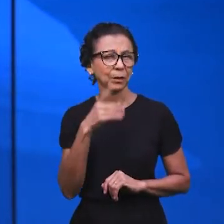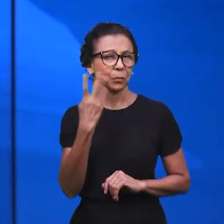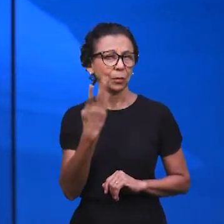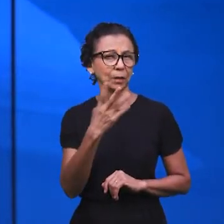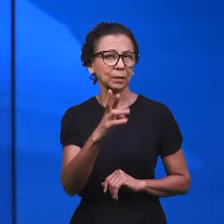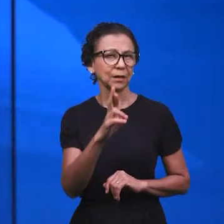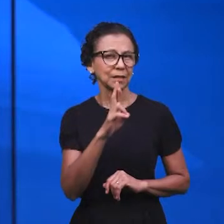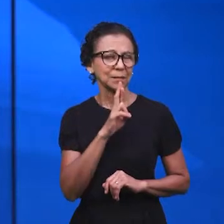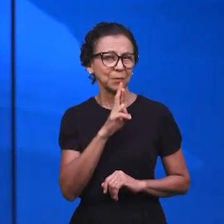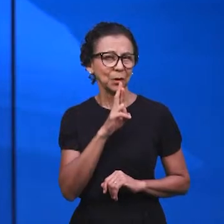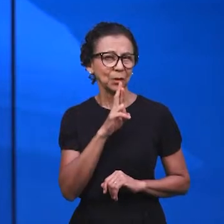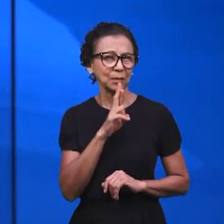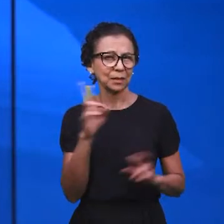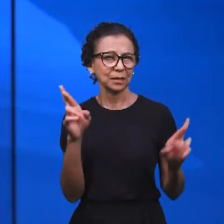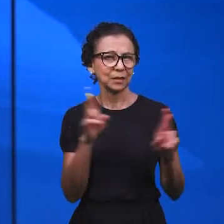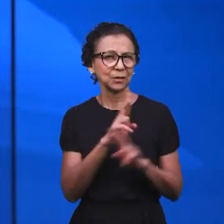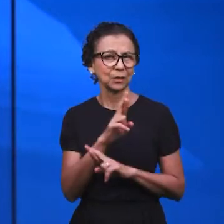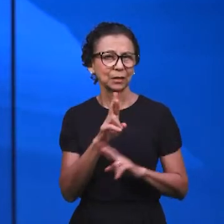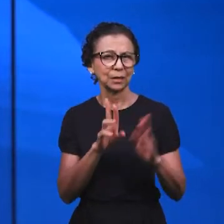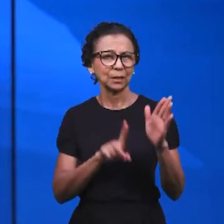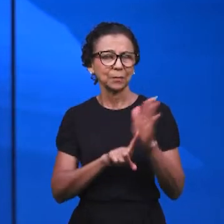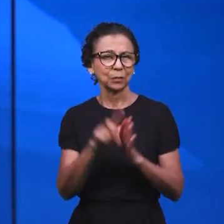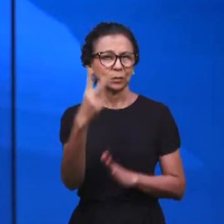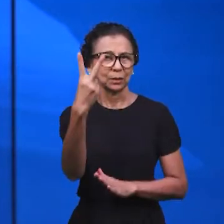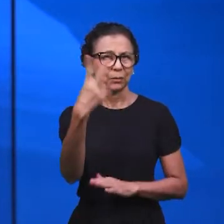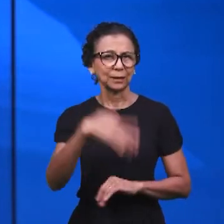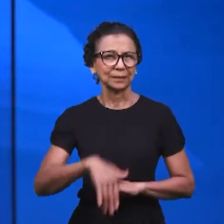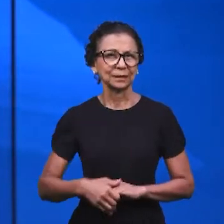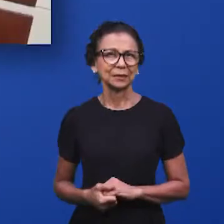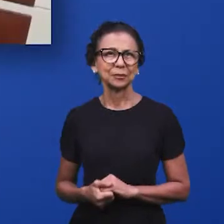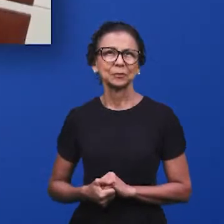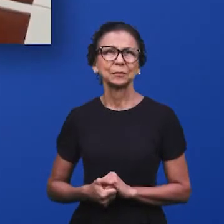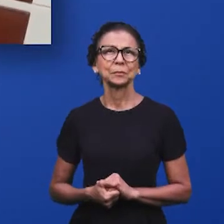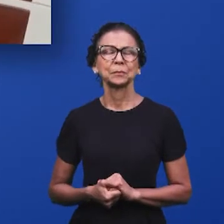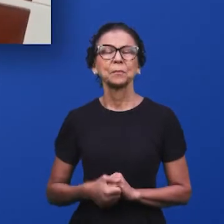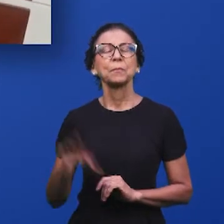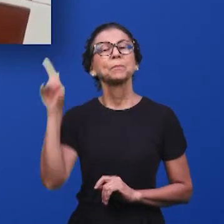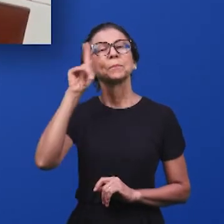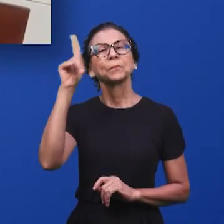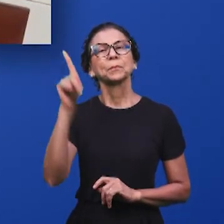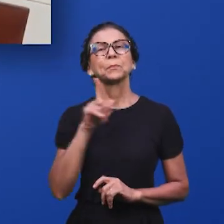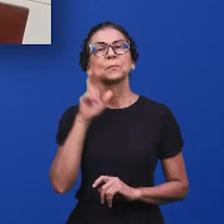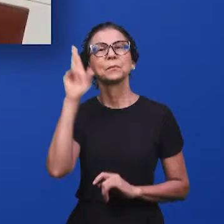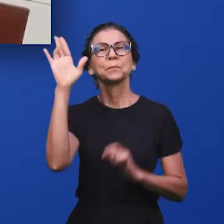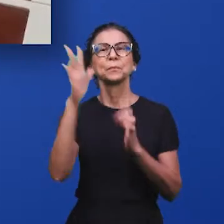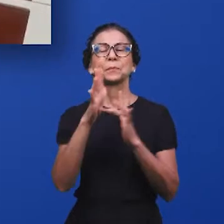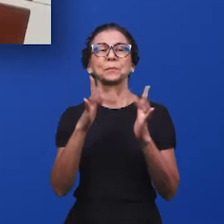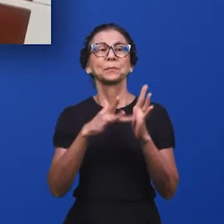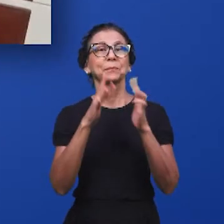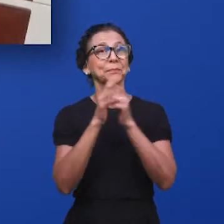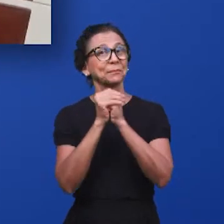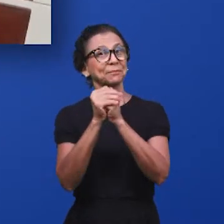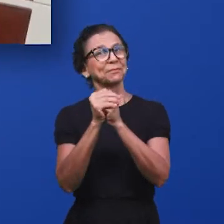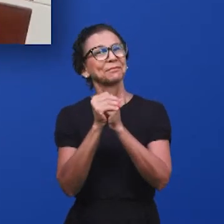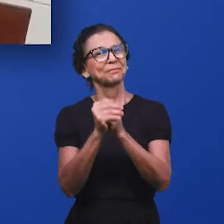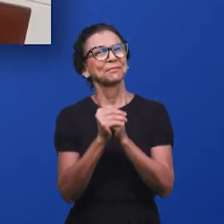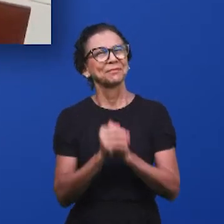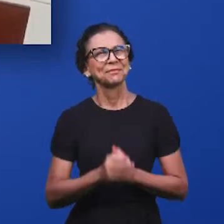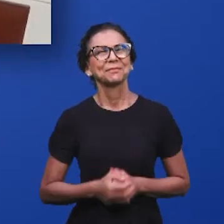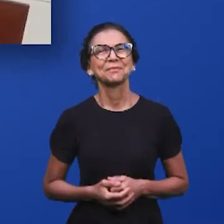4 respostas à segunda pergunta, isto em sequência. A paz do Senhor Jesus. Amém!